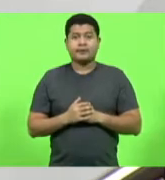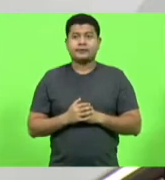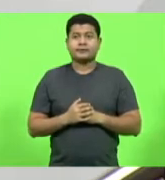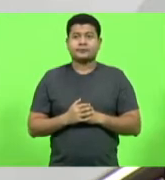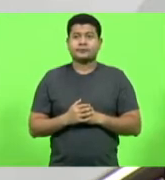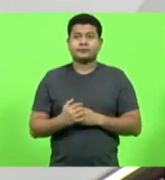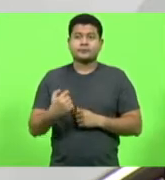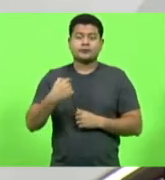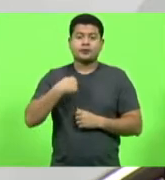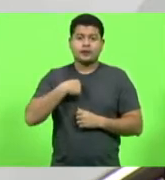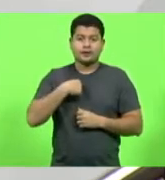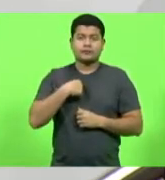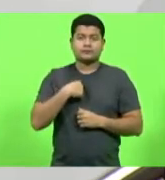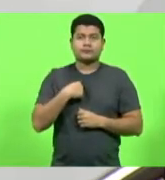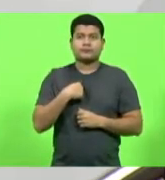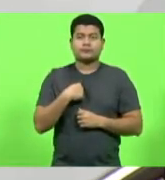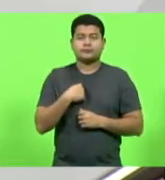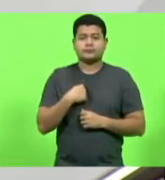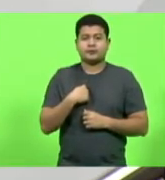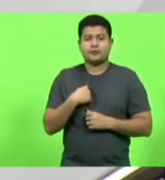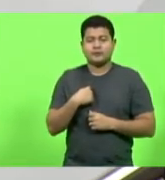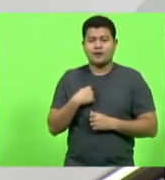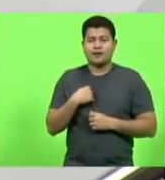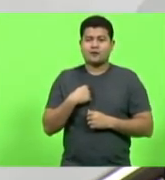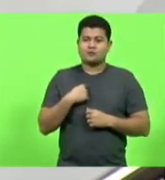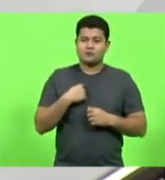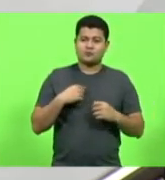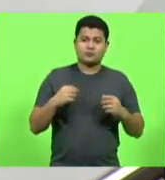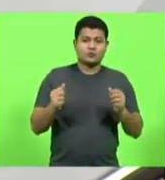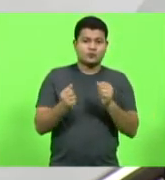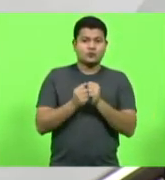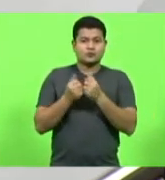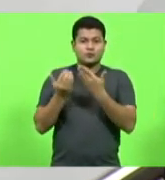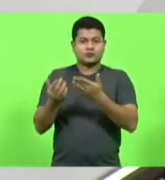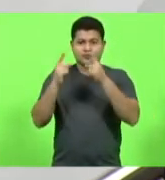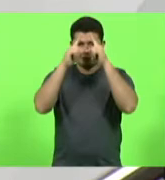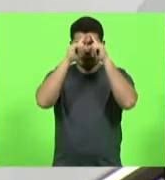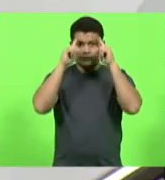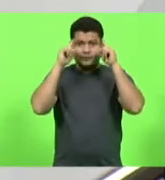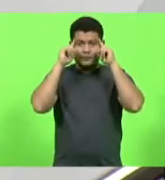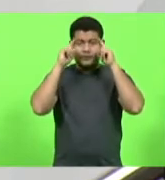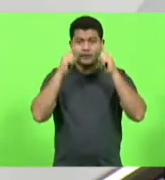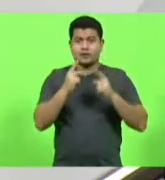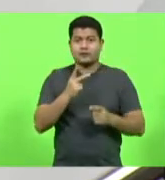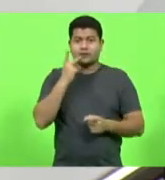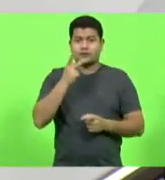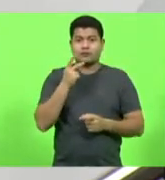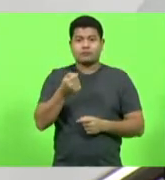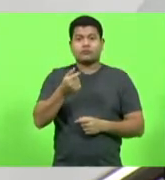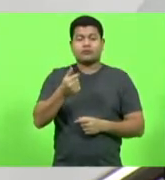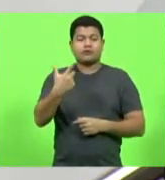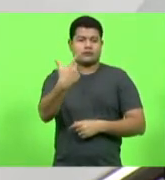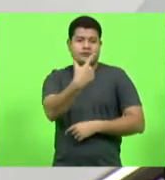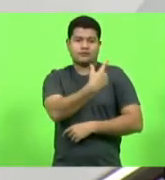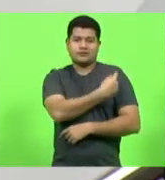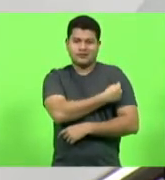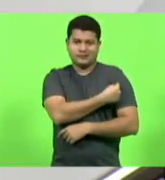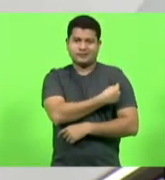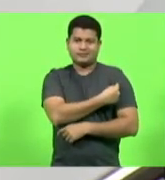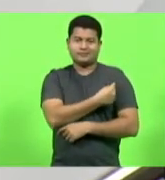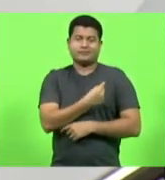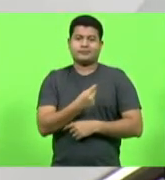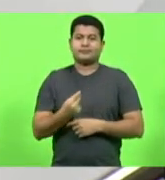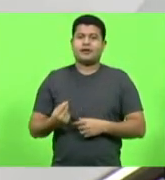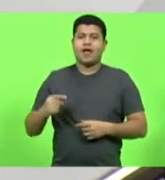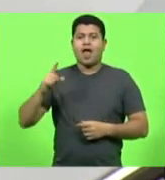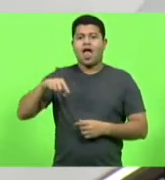Eu vou emendar a fala do deputado Sareta para falar um pouquinho de vacinas também, que é